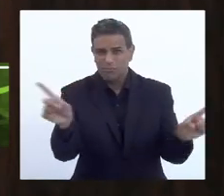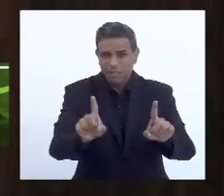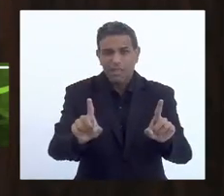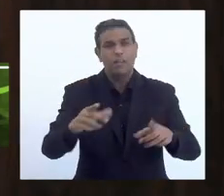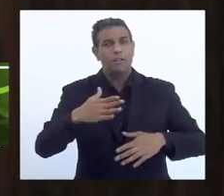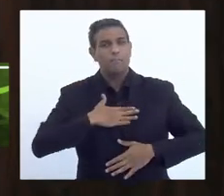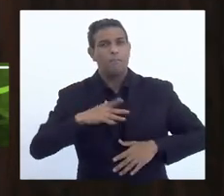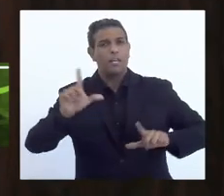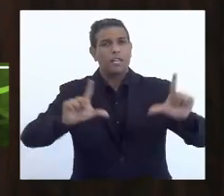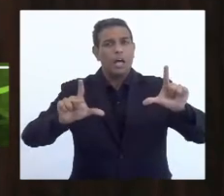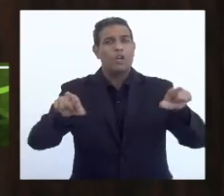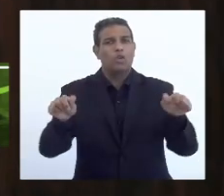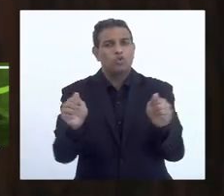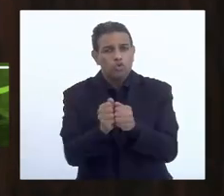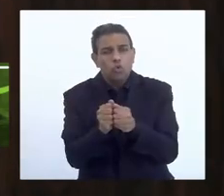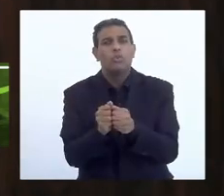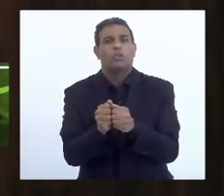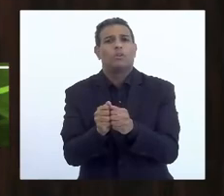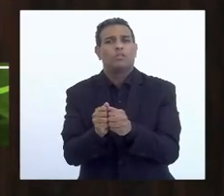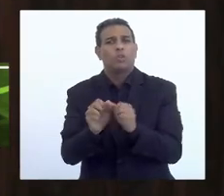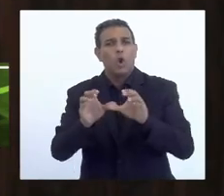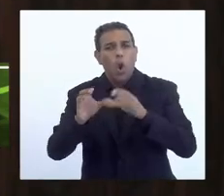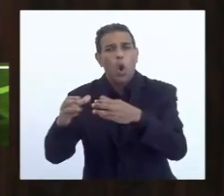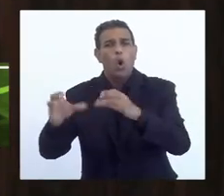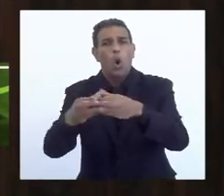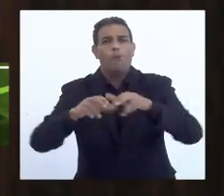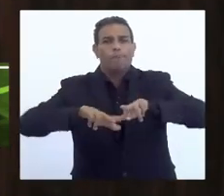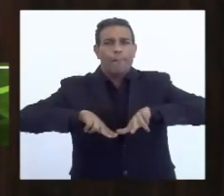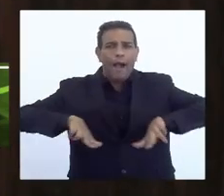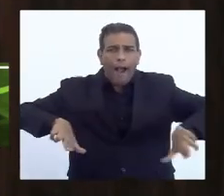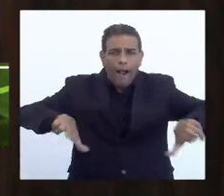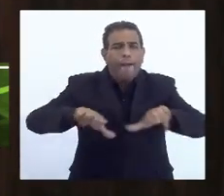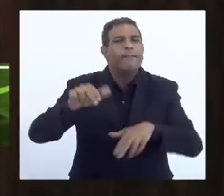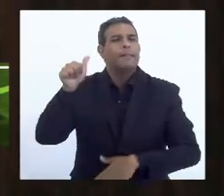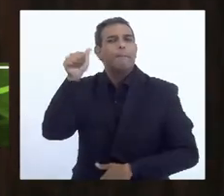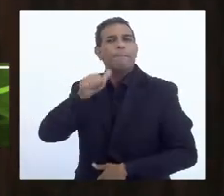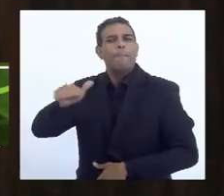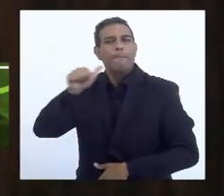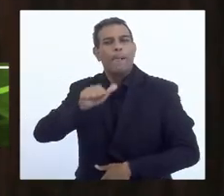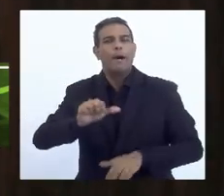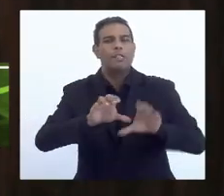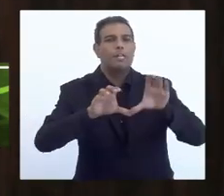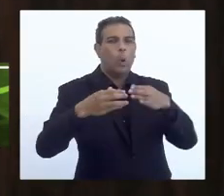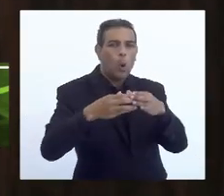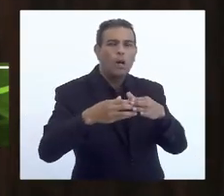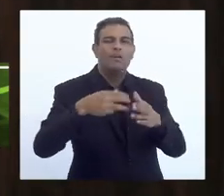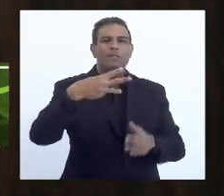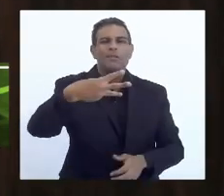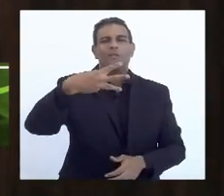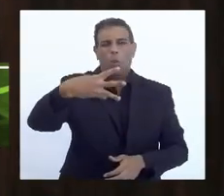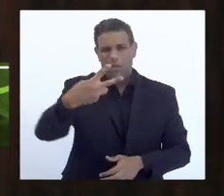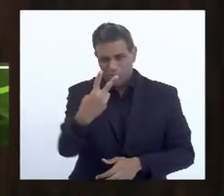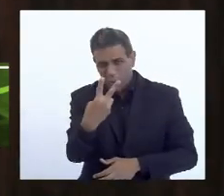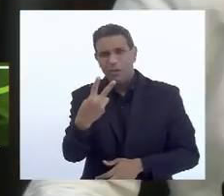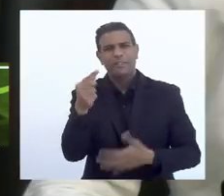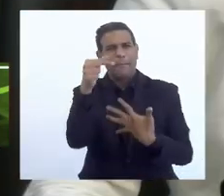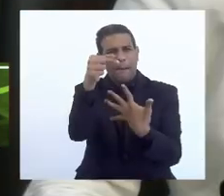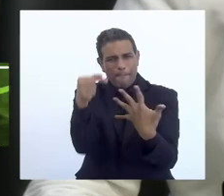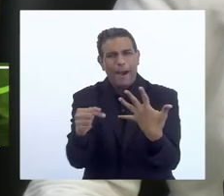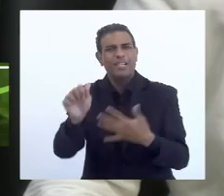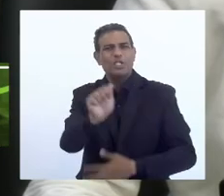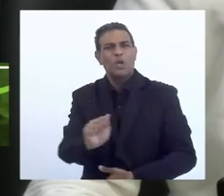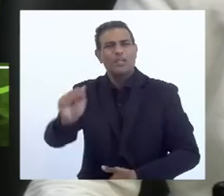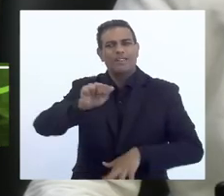organizada por mim, junto com o Mídia Ninja, com coletivos de mulheres e com o coletivo 342, um coletivo de várias